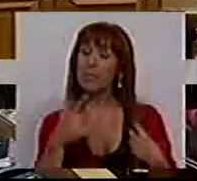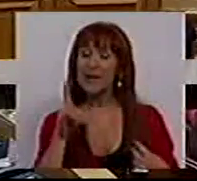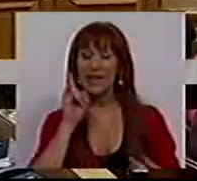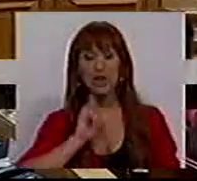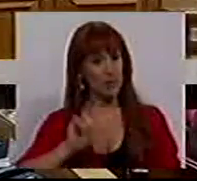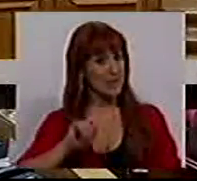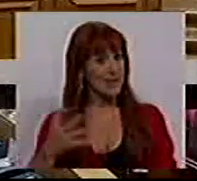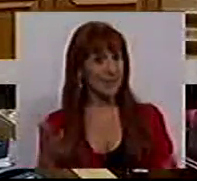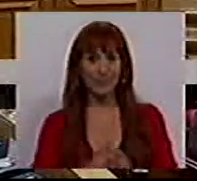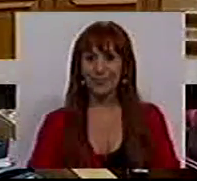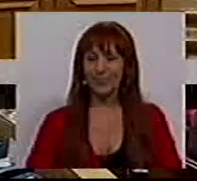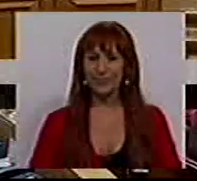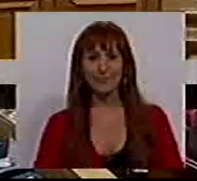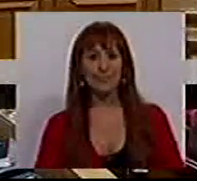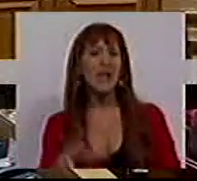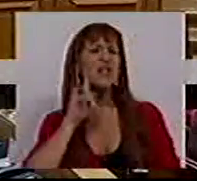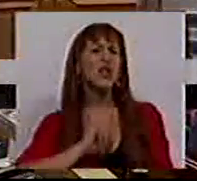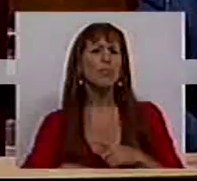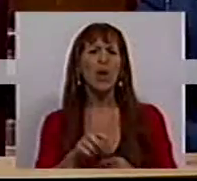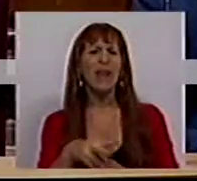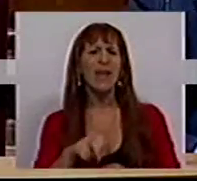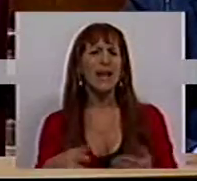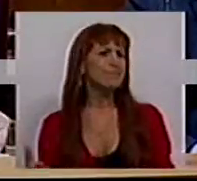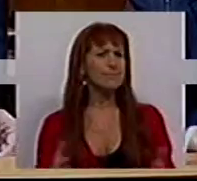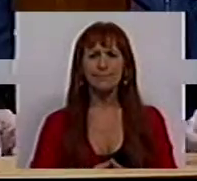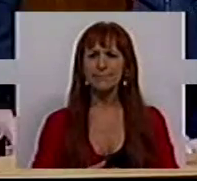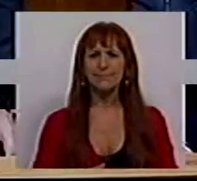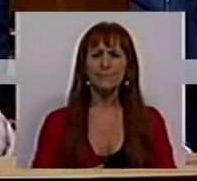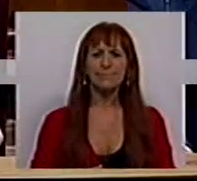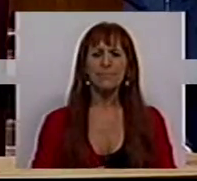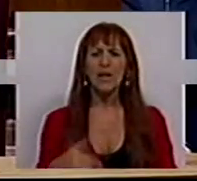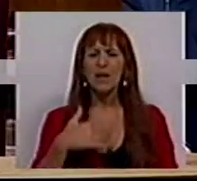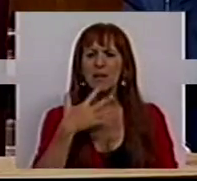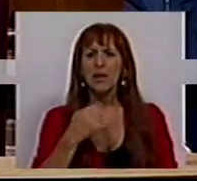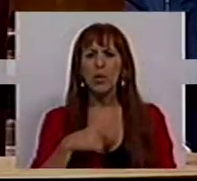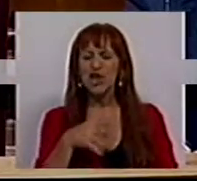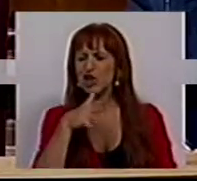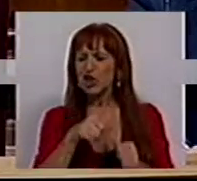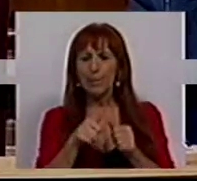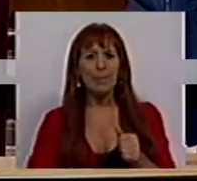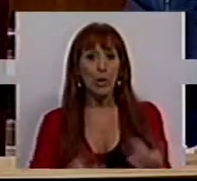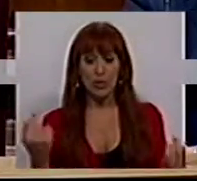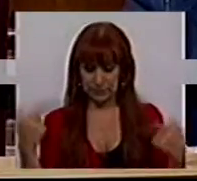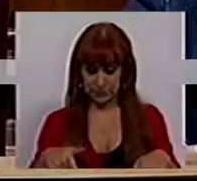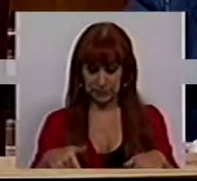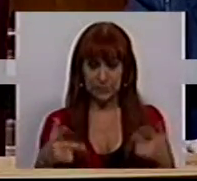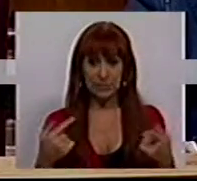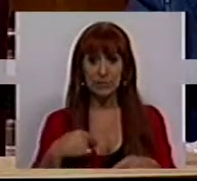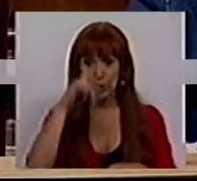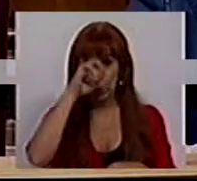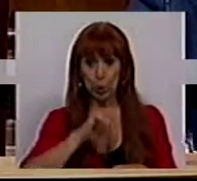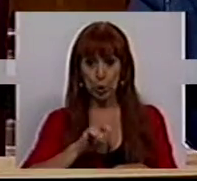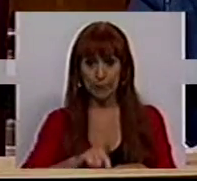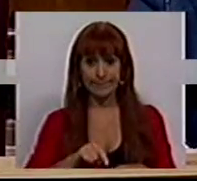Obrigado, Sr. Presidente. Sra. Deputada Catarina Martins, creio que as explicações que aqui